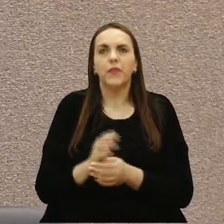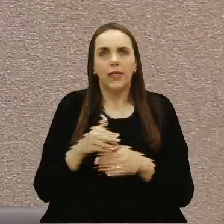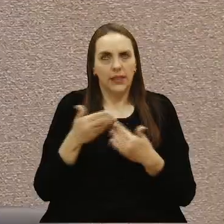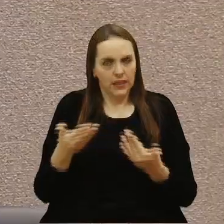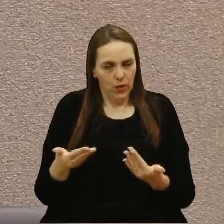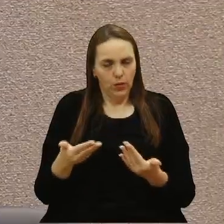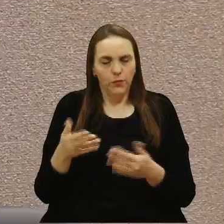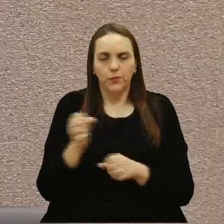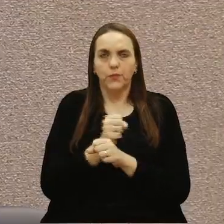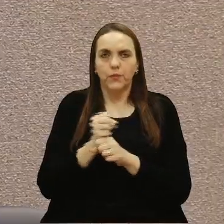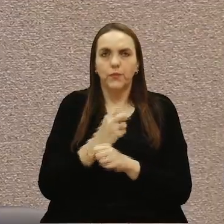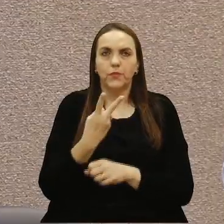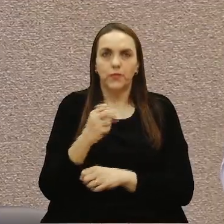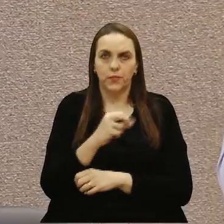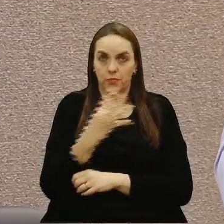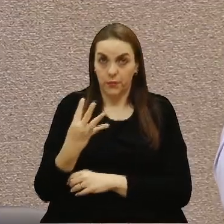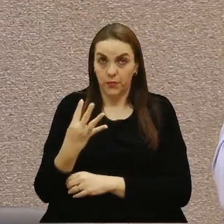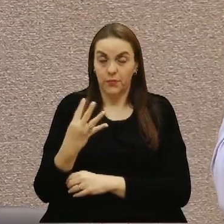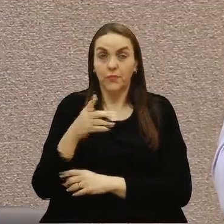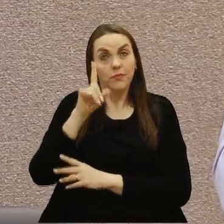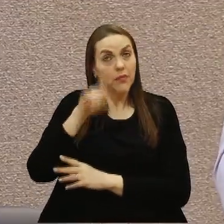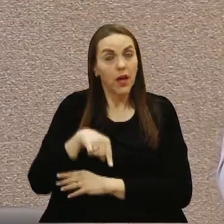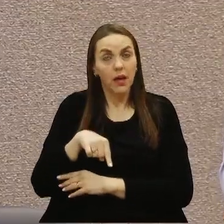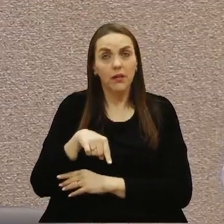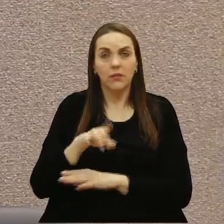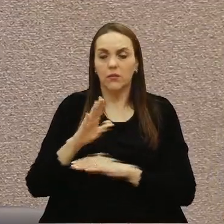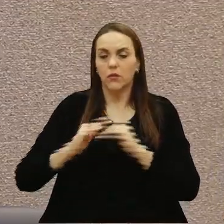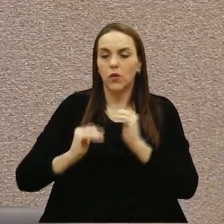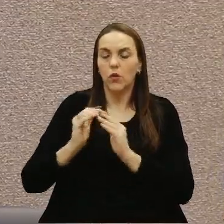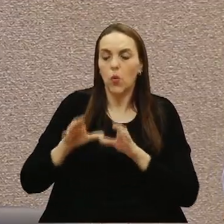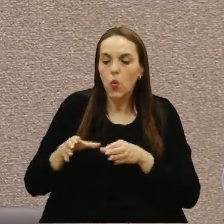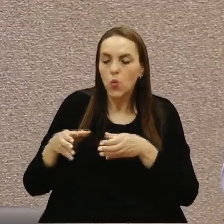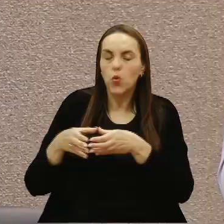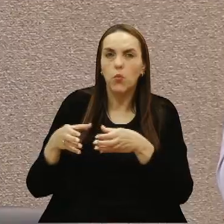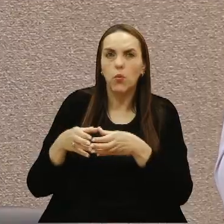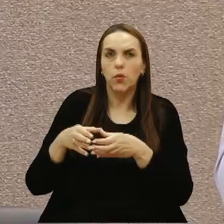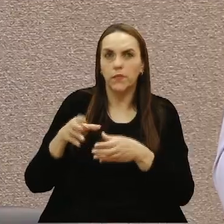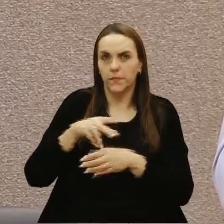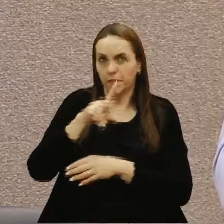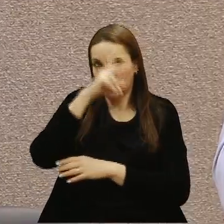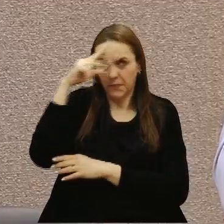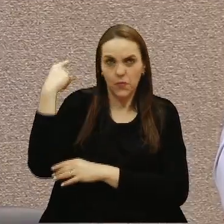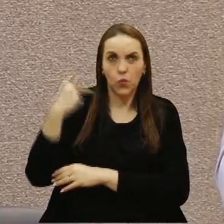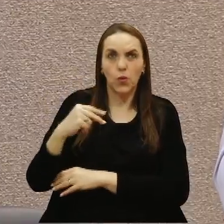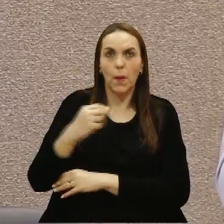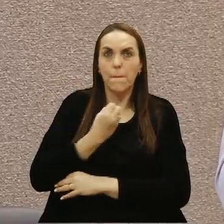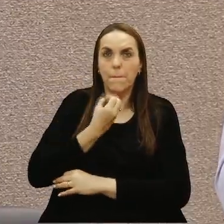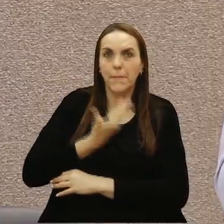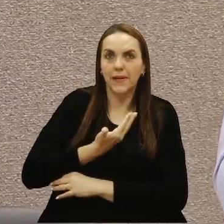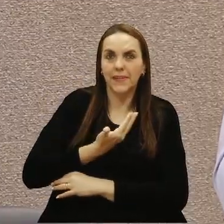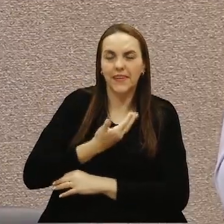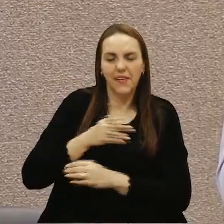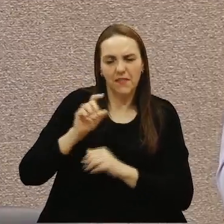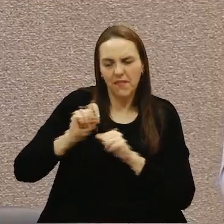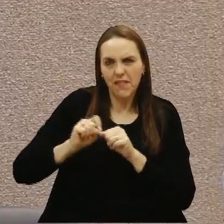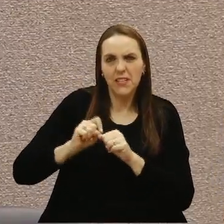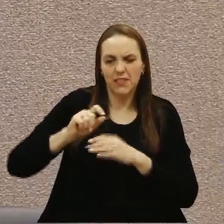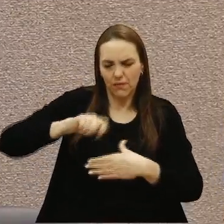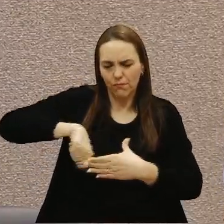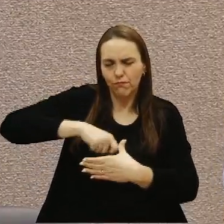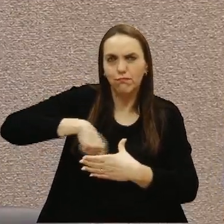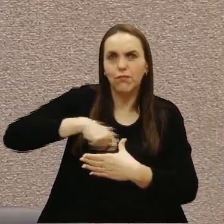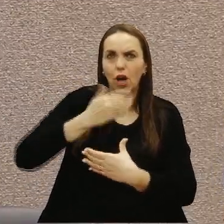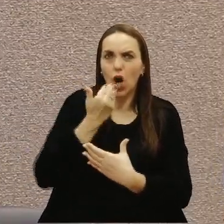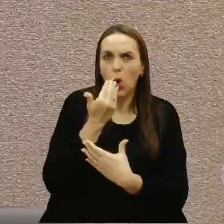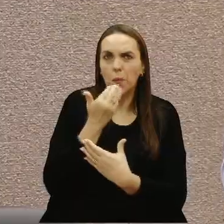naquele ano de 2024 foi construído um grupo chamado Peleia do Bem. E lá o pessoal construía e fazia a marmita da melhor